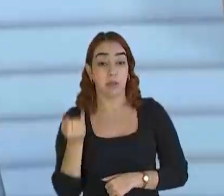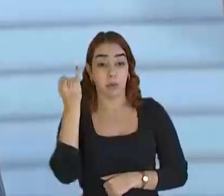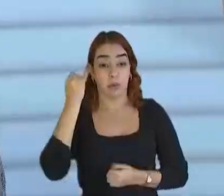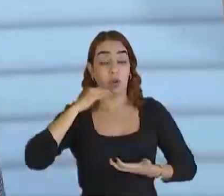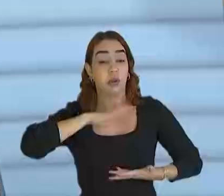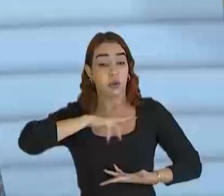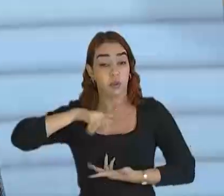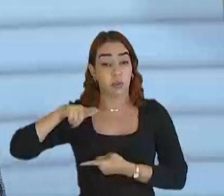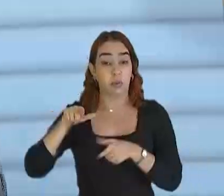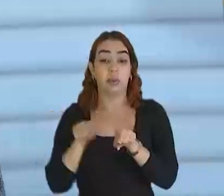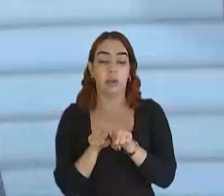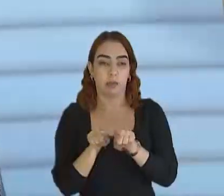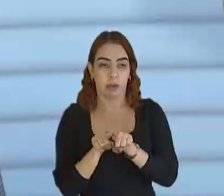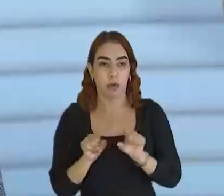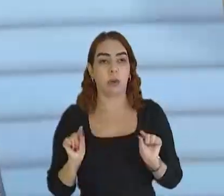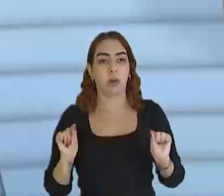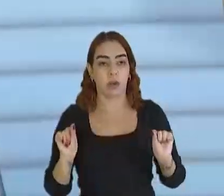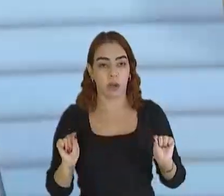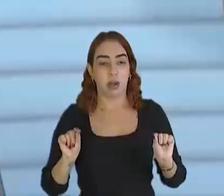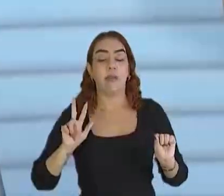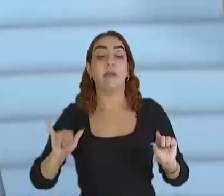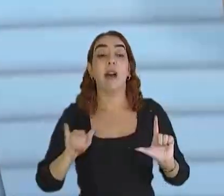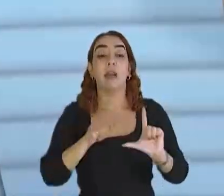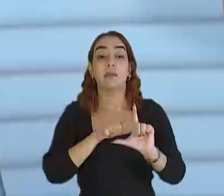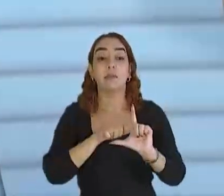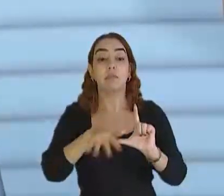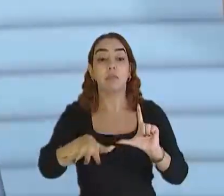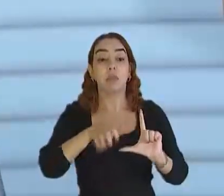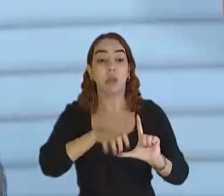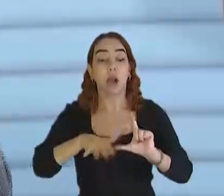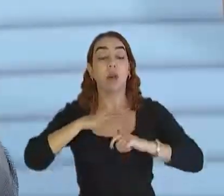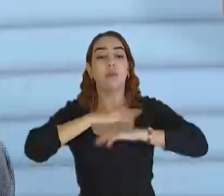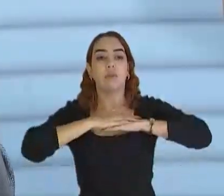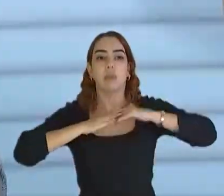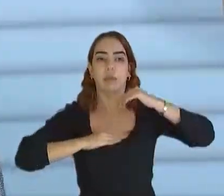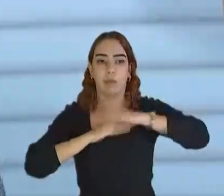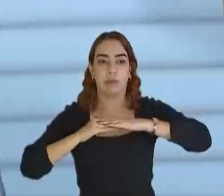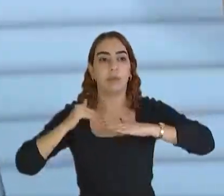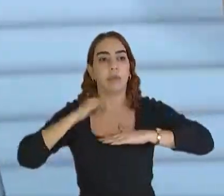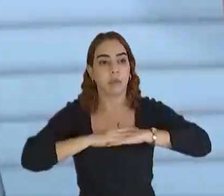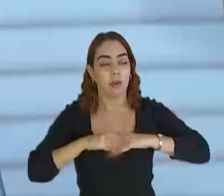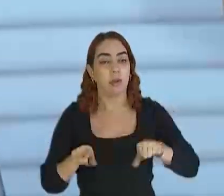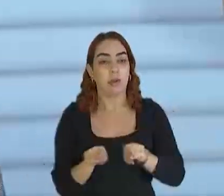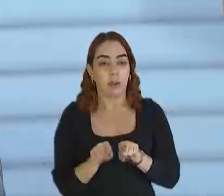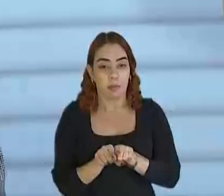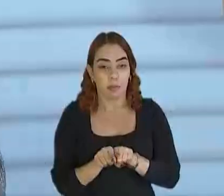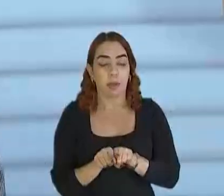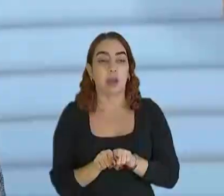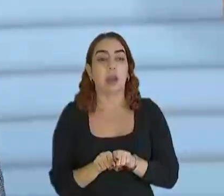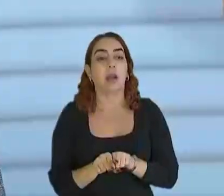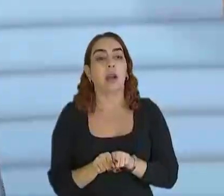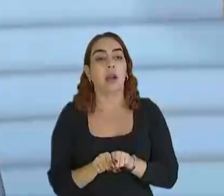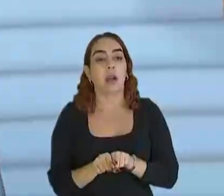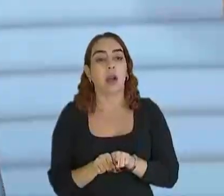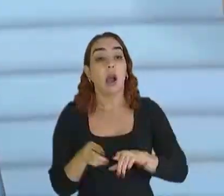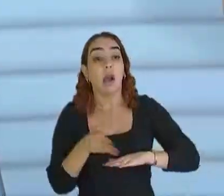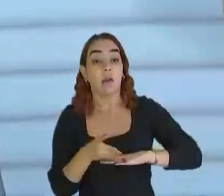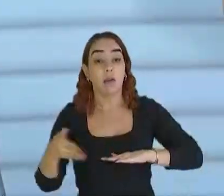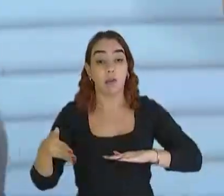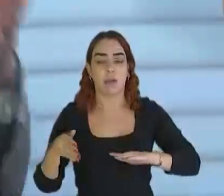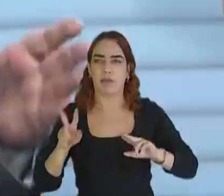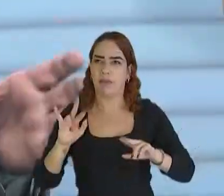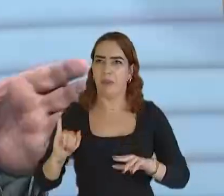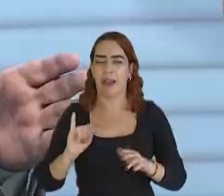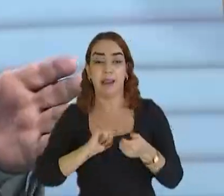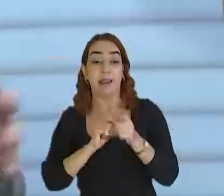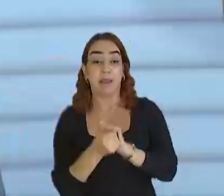debate como a comunicação profissional, o jornalismo profissional e como as democracias contemporâneas lidam com o advento da internet